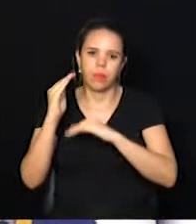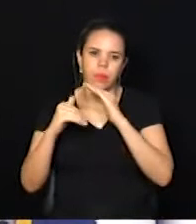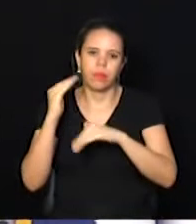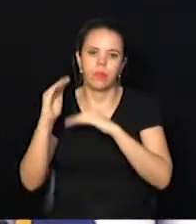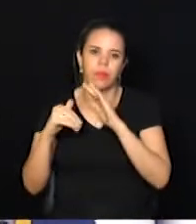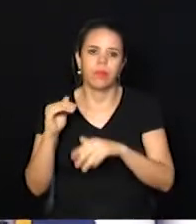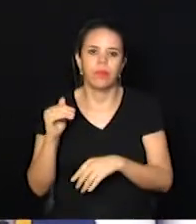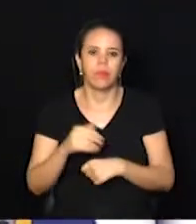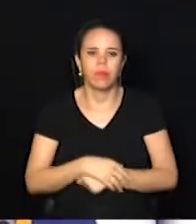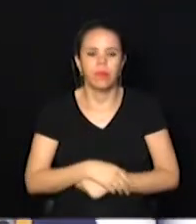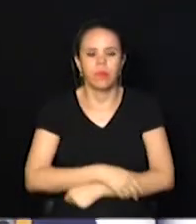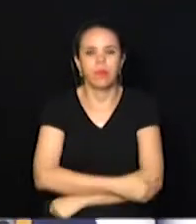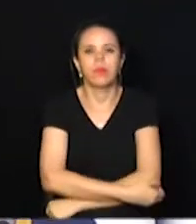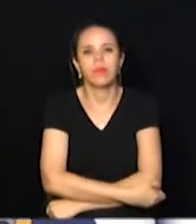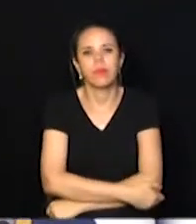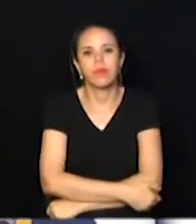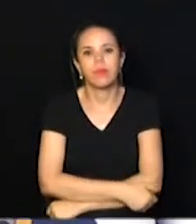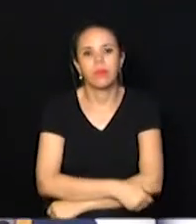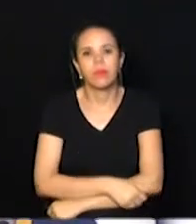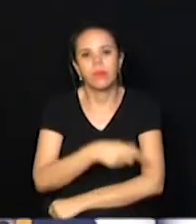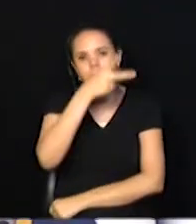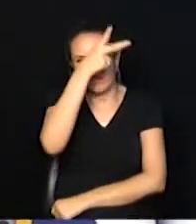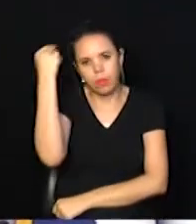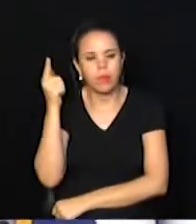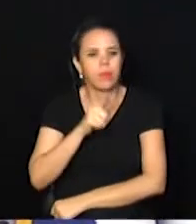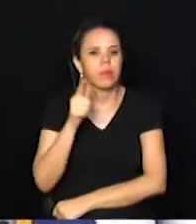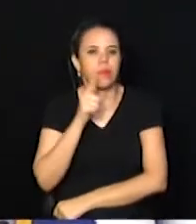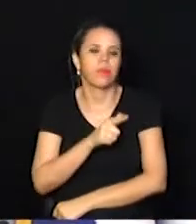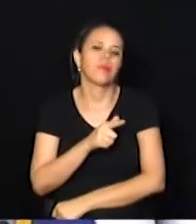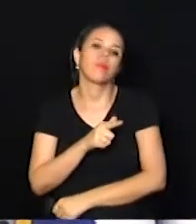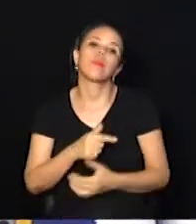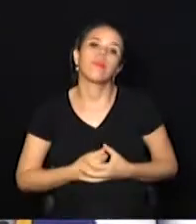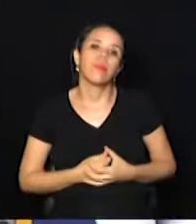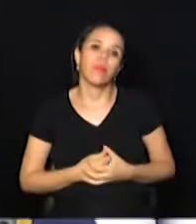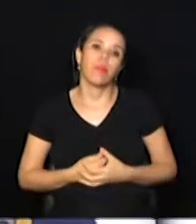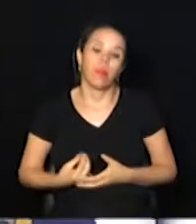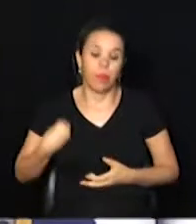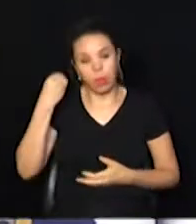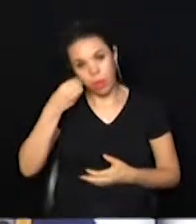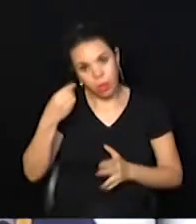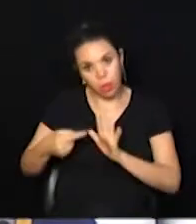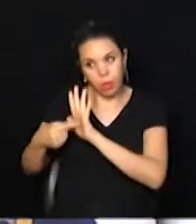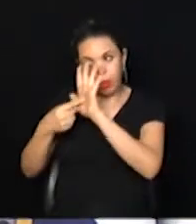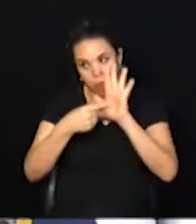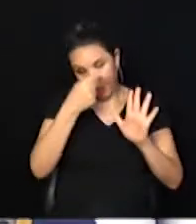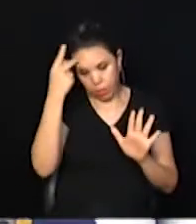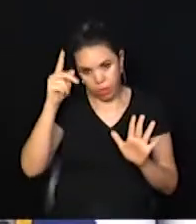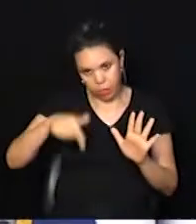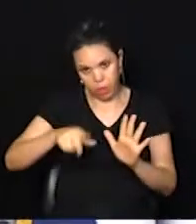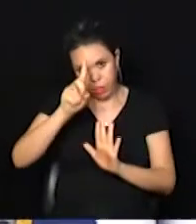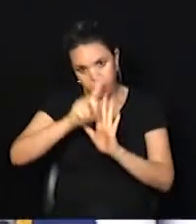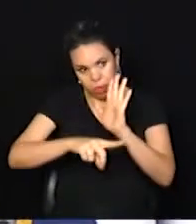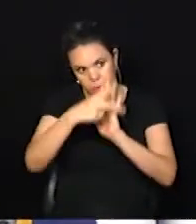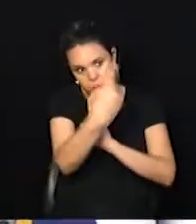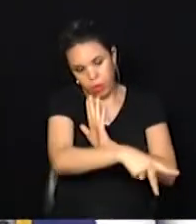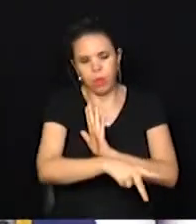construção, ele conseguiu não apenas vivenciar, mas mostrar para as pessoas que aquilo era direito dela,